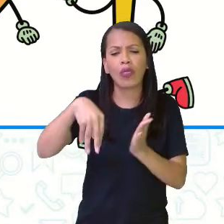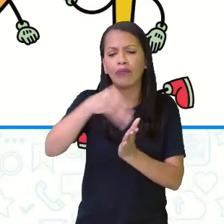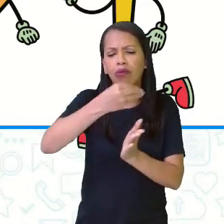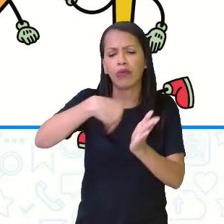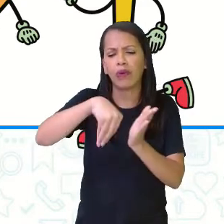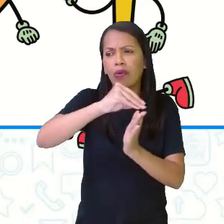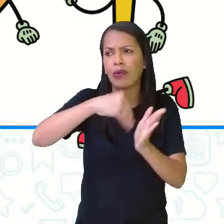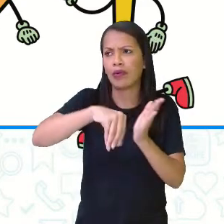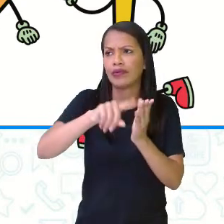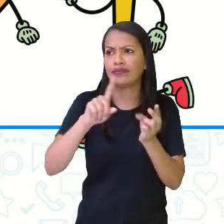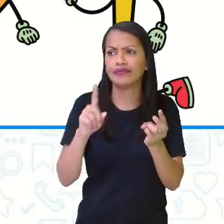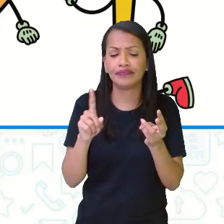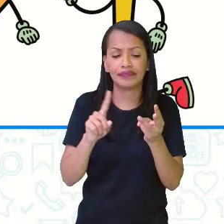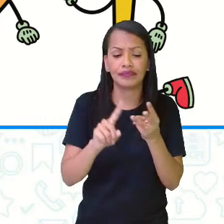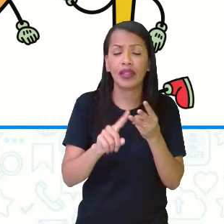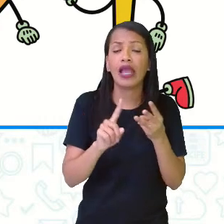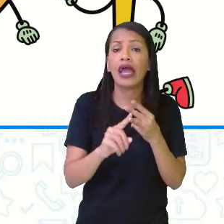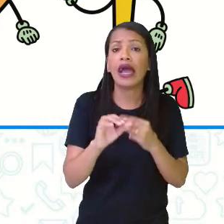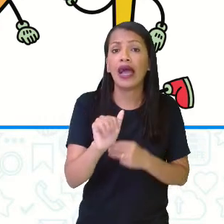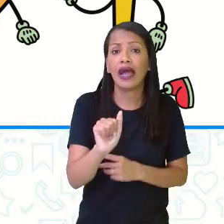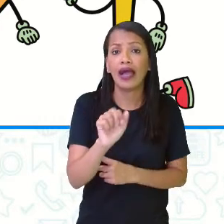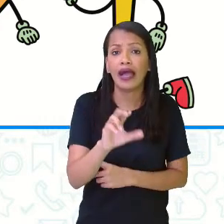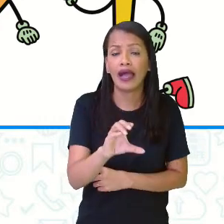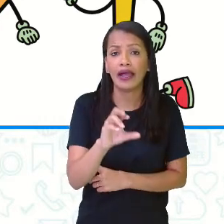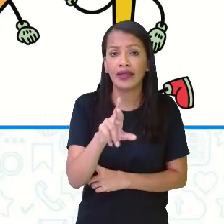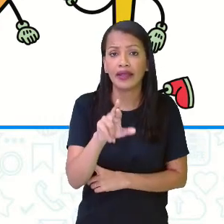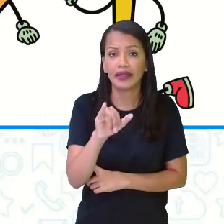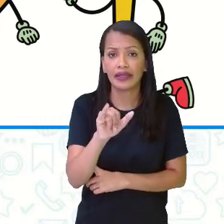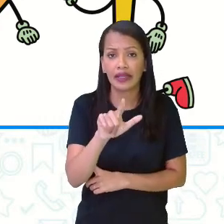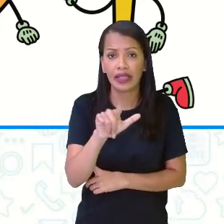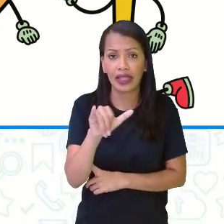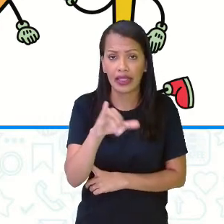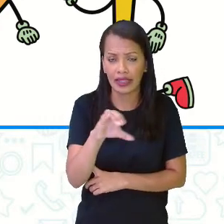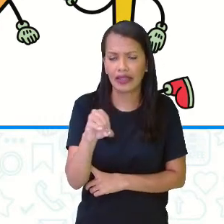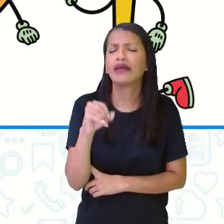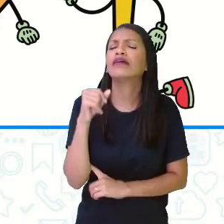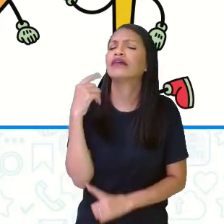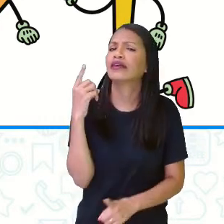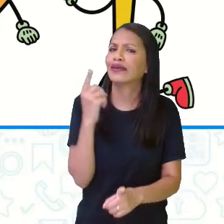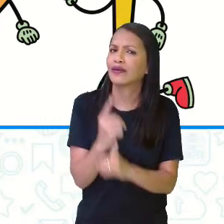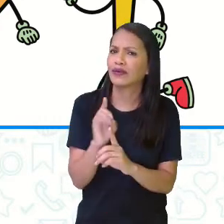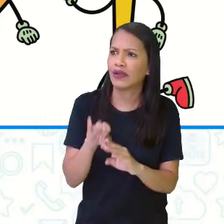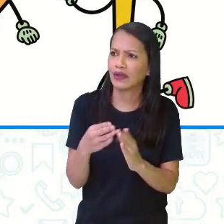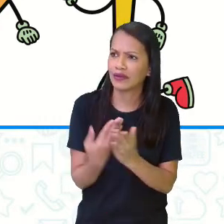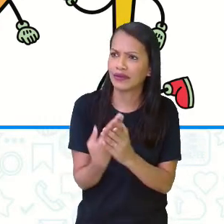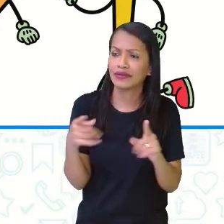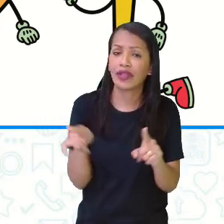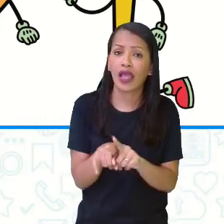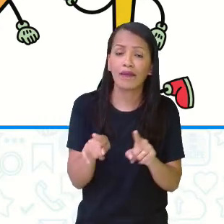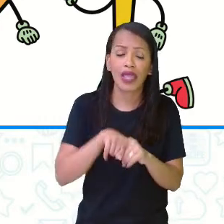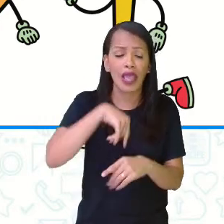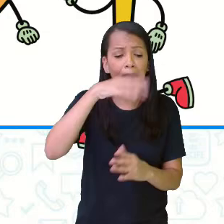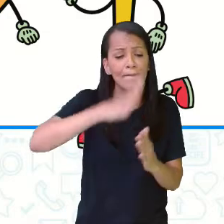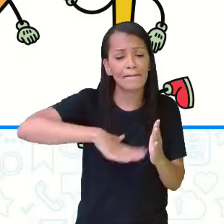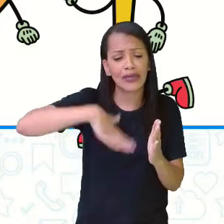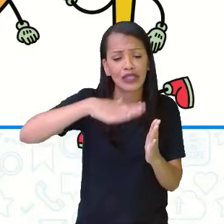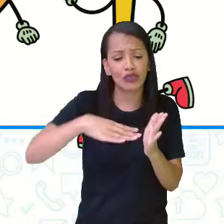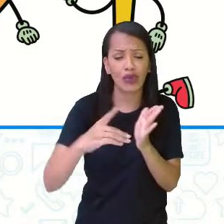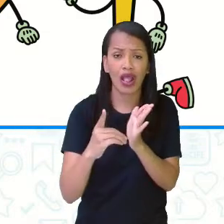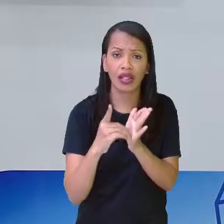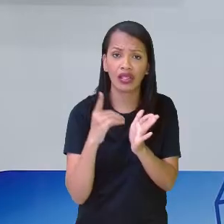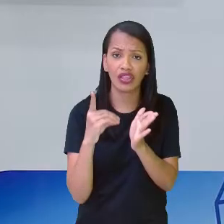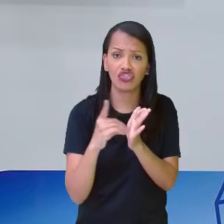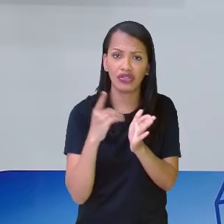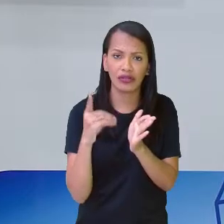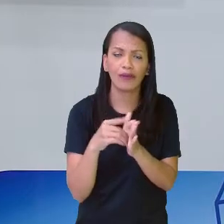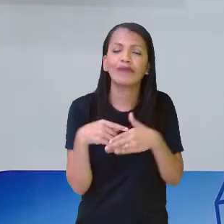gente encontrar nas escolas, tintas, aquelas tintas de artesanato. E nós temos também, claro, a pintura digital. Essa